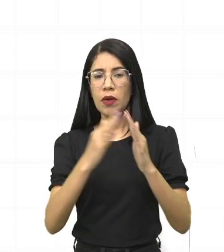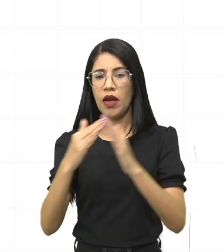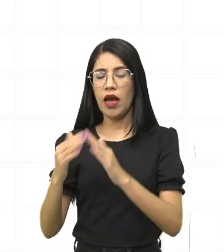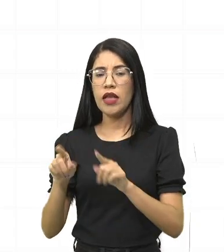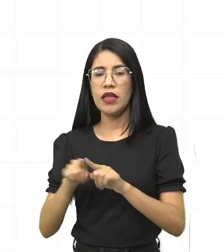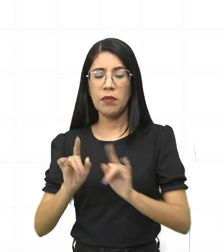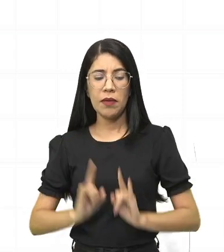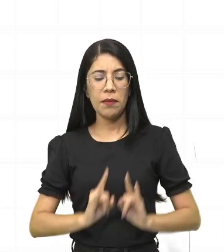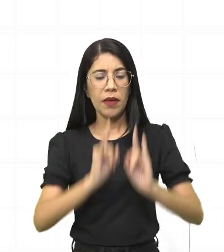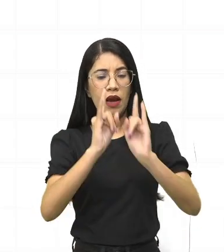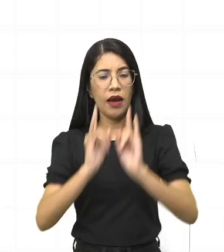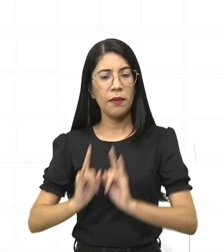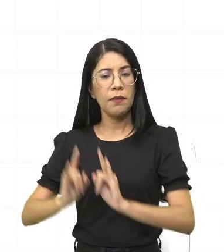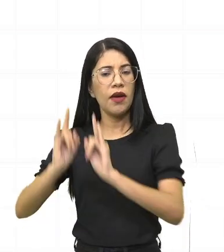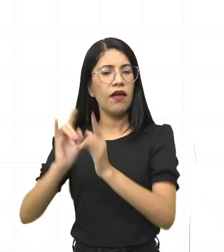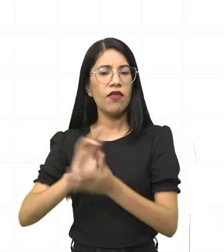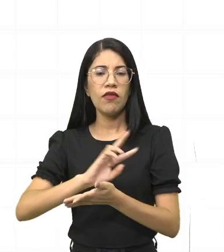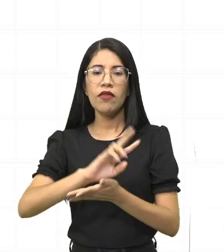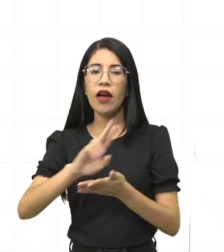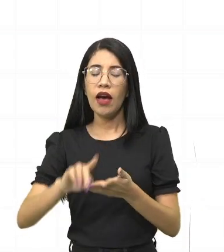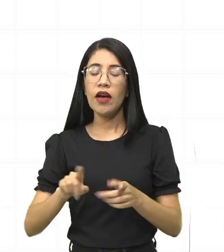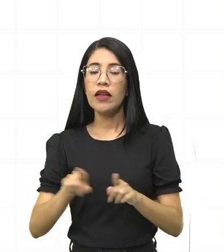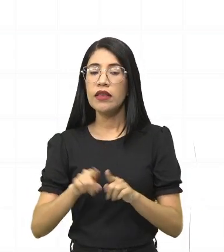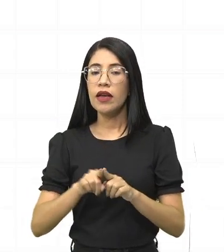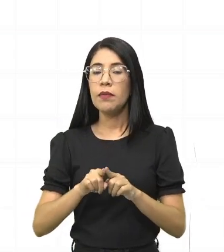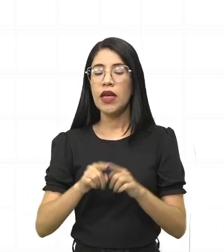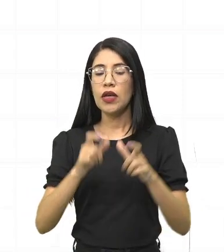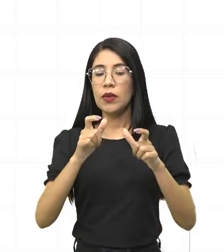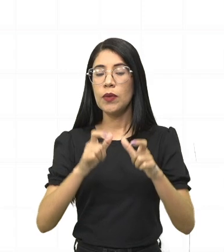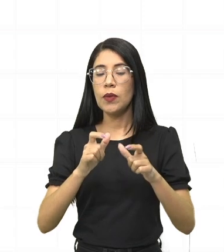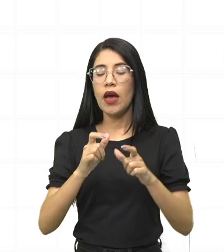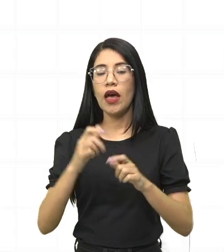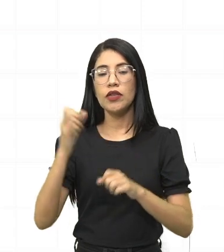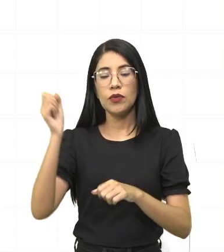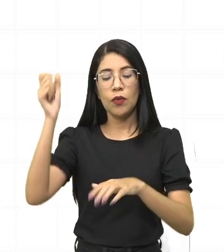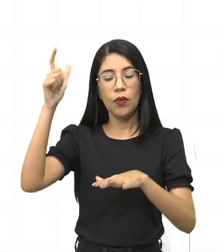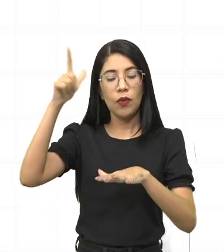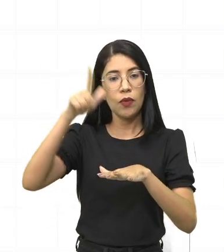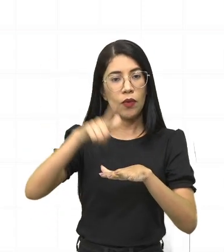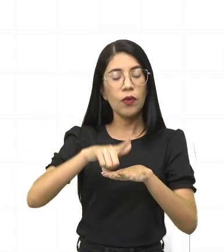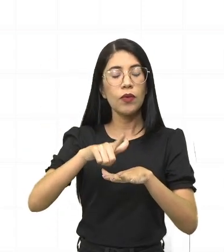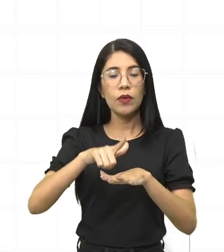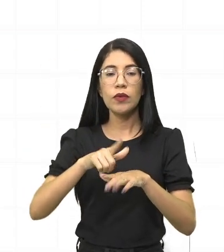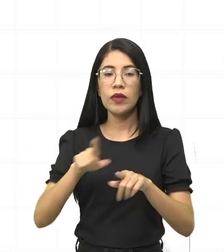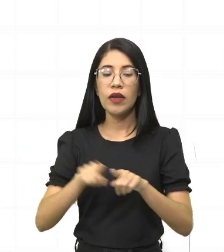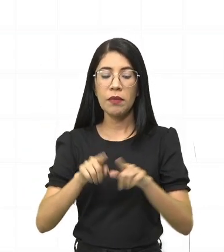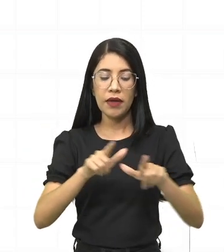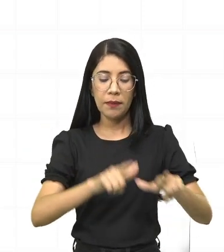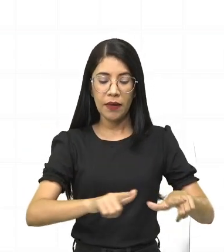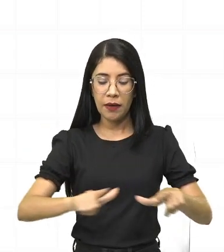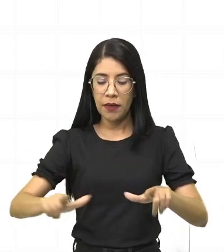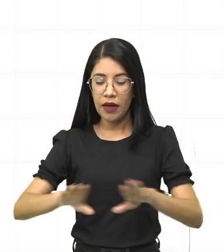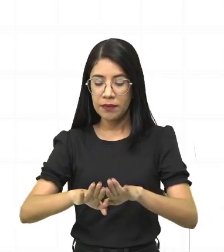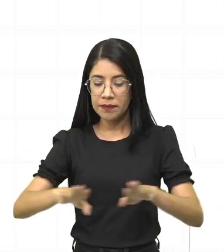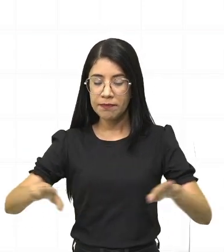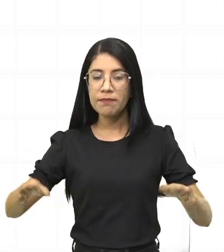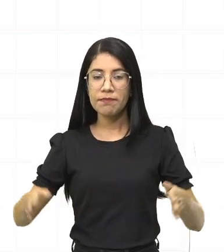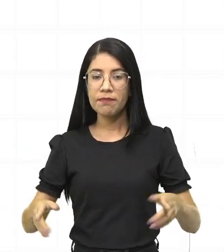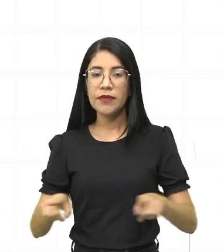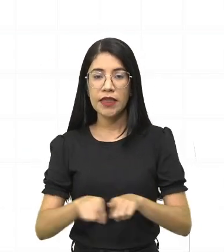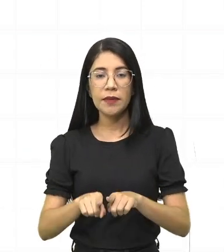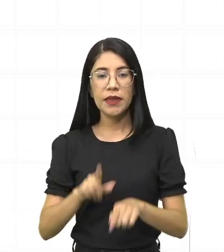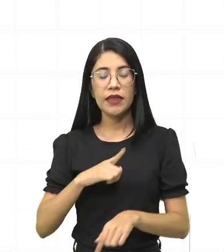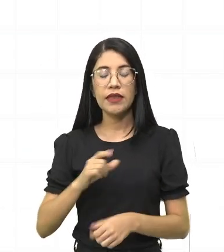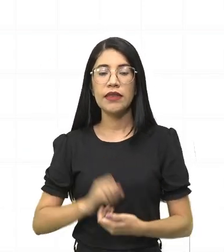edifícios comerciais e até mesmo em grandes usinas solares no solo. Quando os raios solares